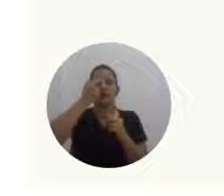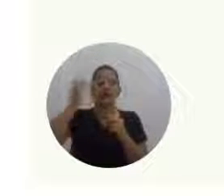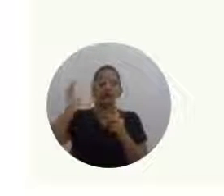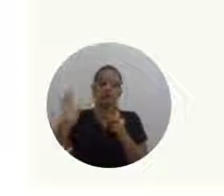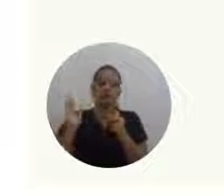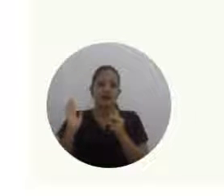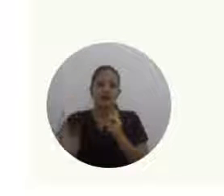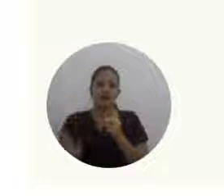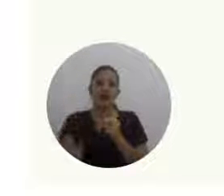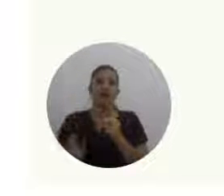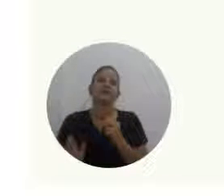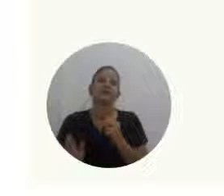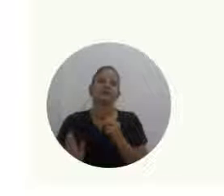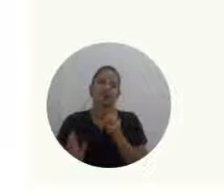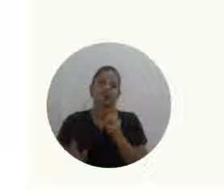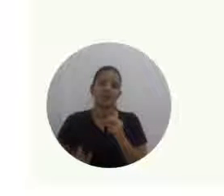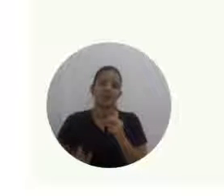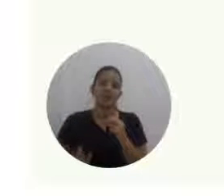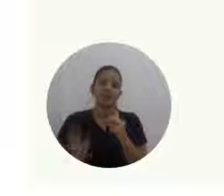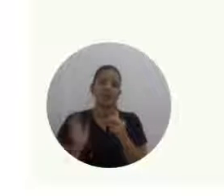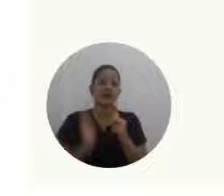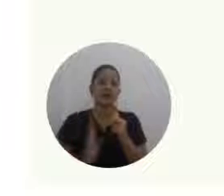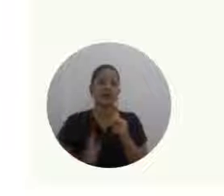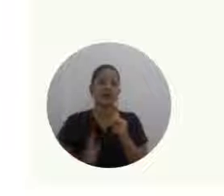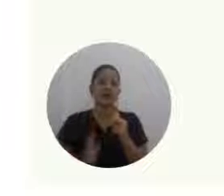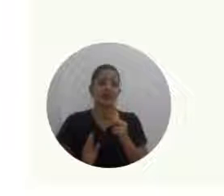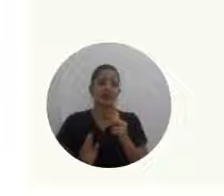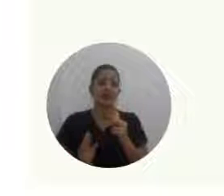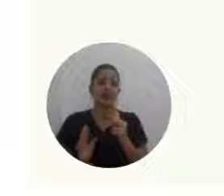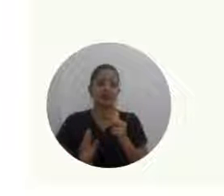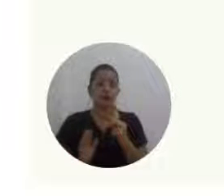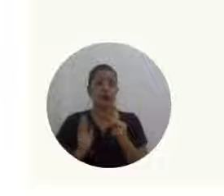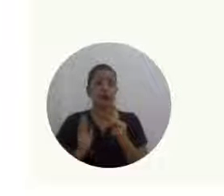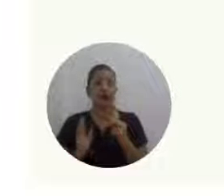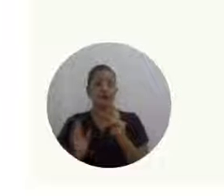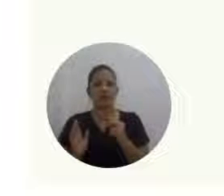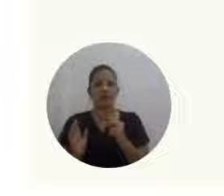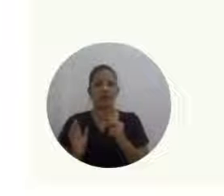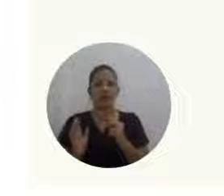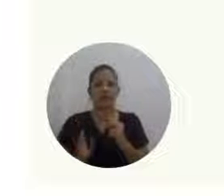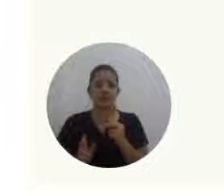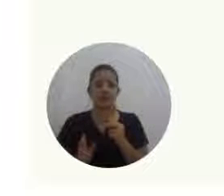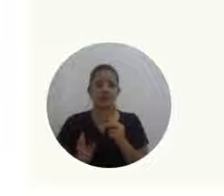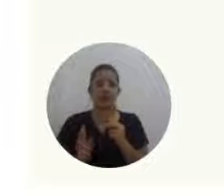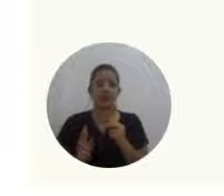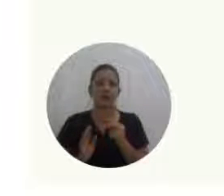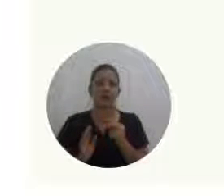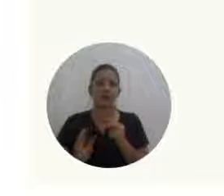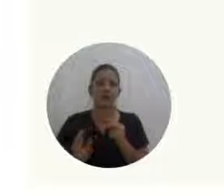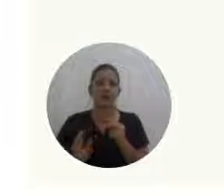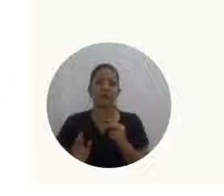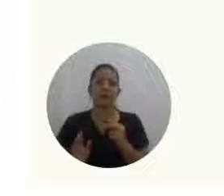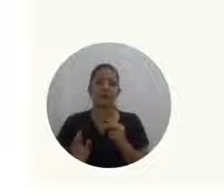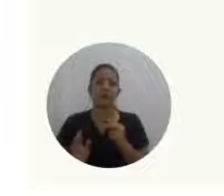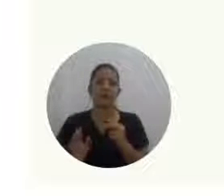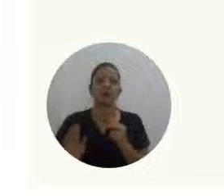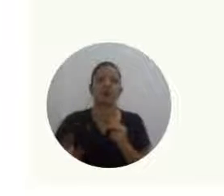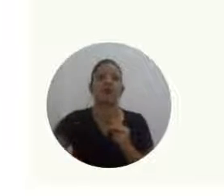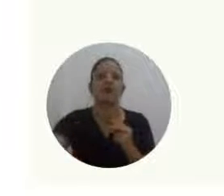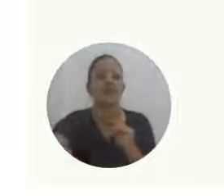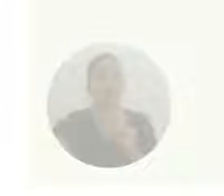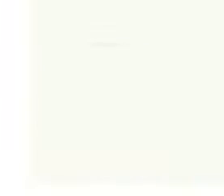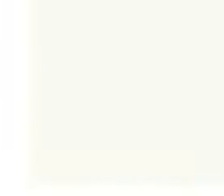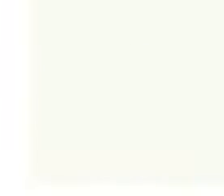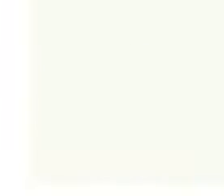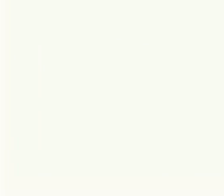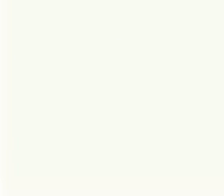Foram enviados 4.900 e-mails. Desse valor, 252 pessoas participaram e 251 pessoas